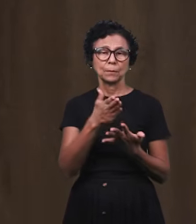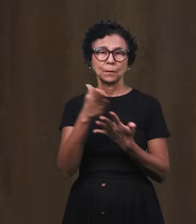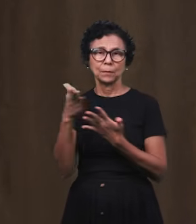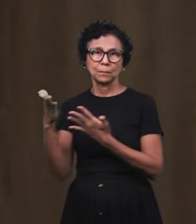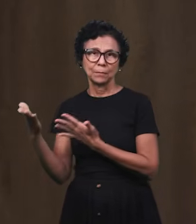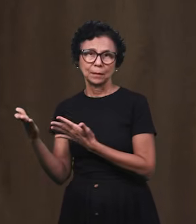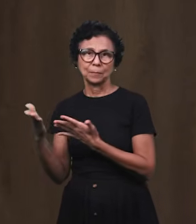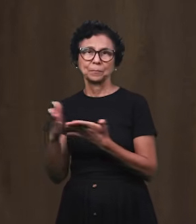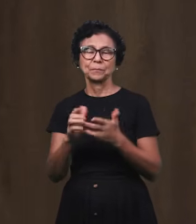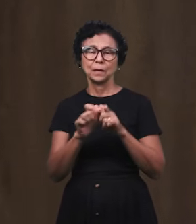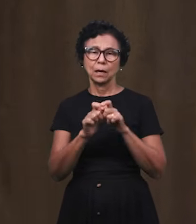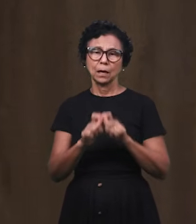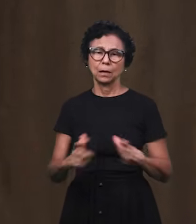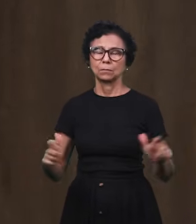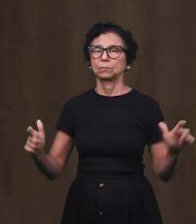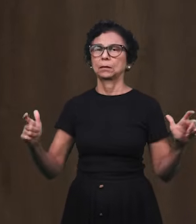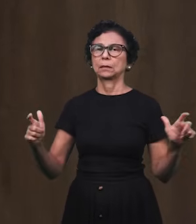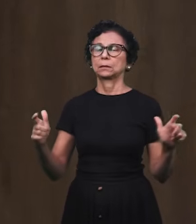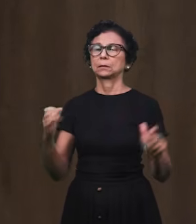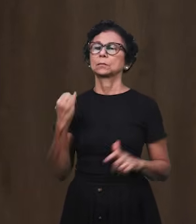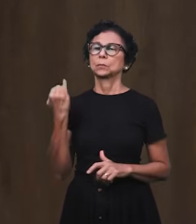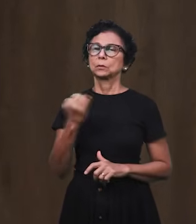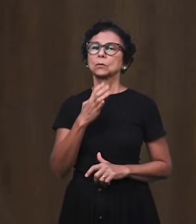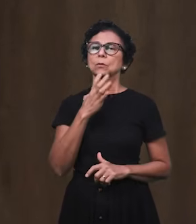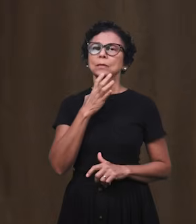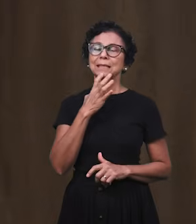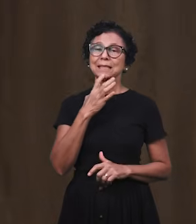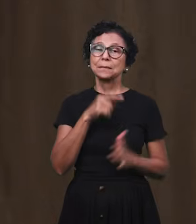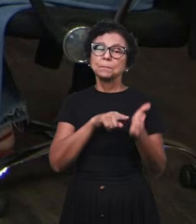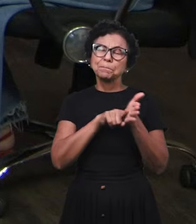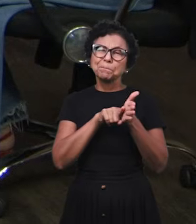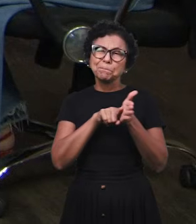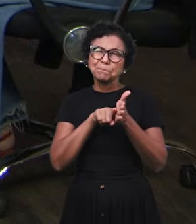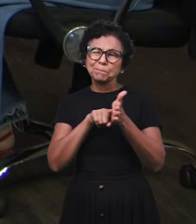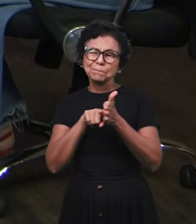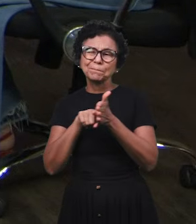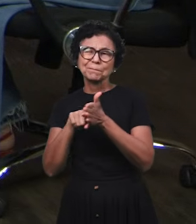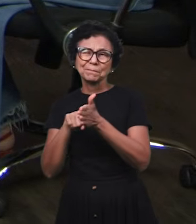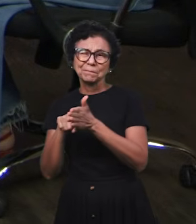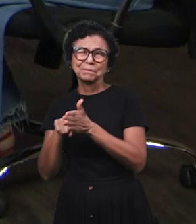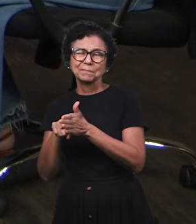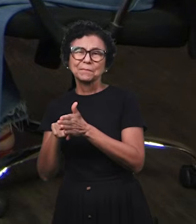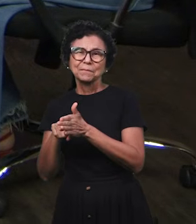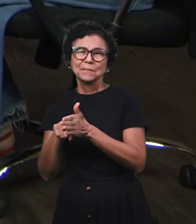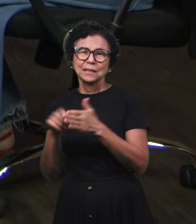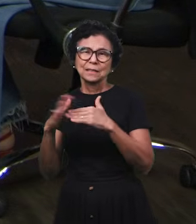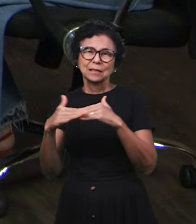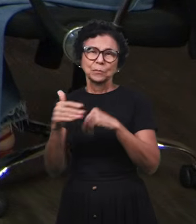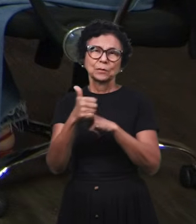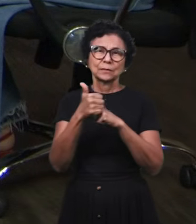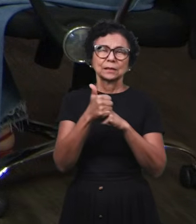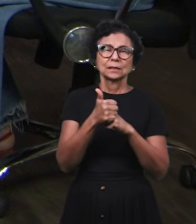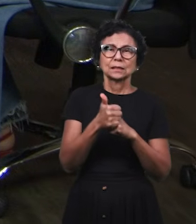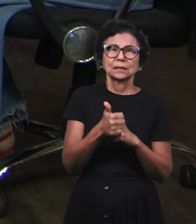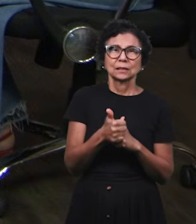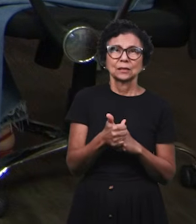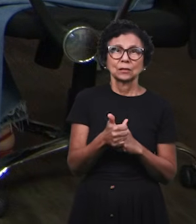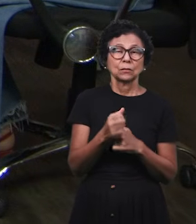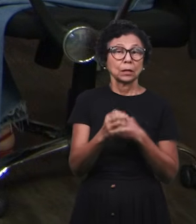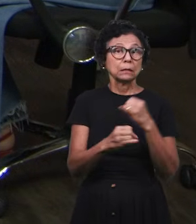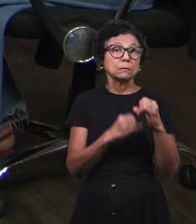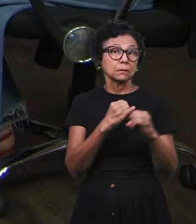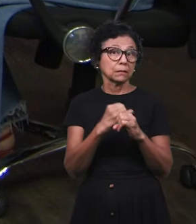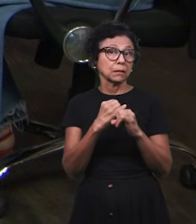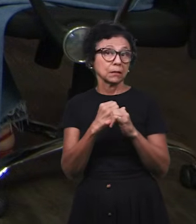mais, né, dessa profissão. Hoje em dia, a gente tem a internet que nos ajuda a isso, você conhecer das profissões e